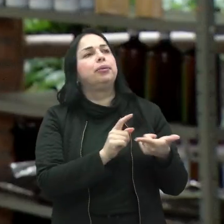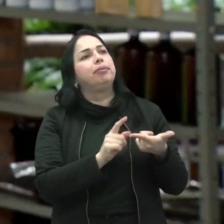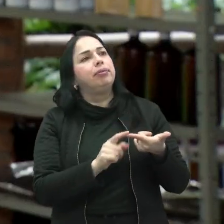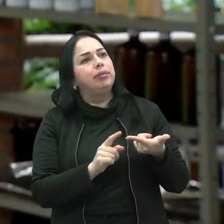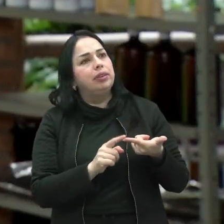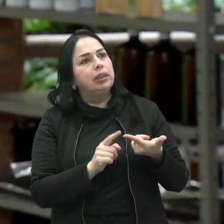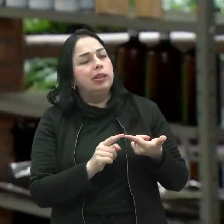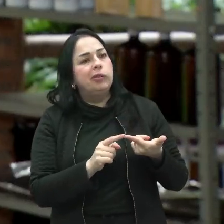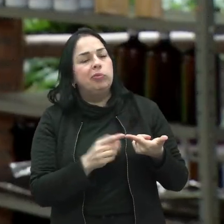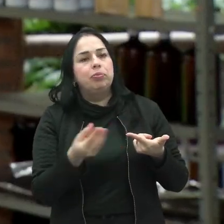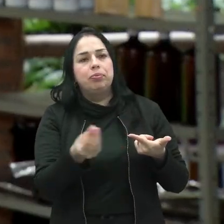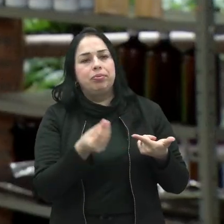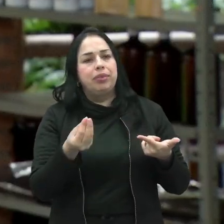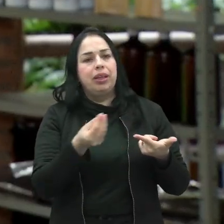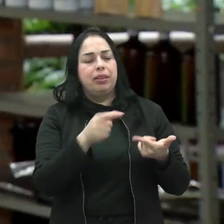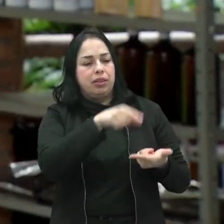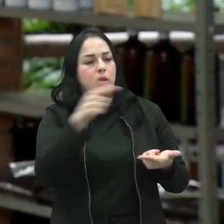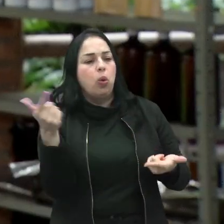investimento,